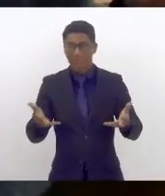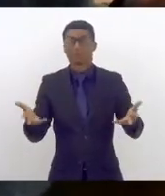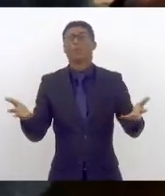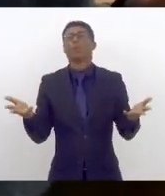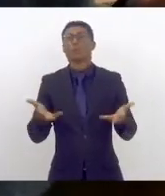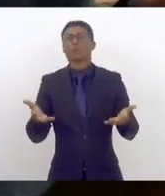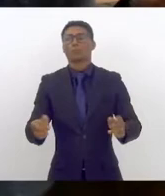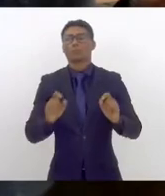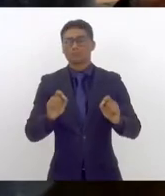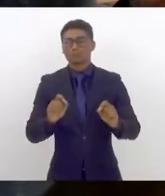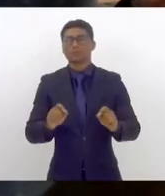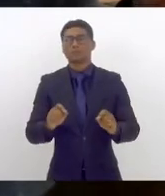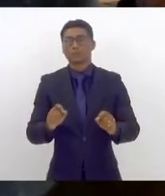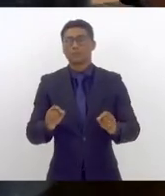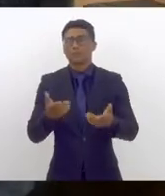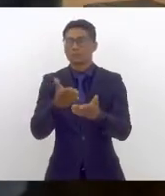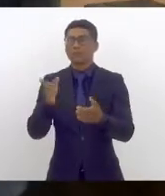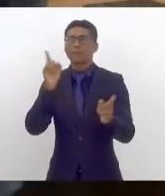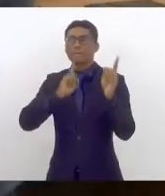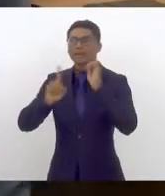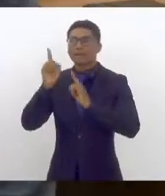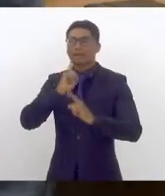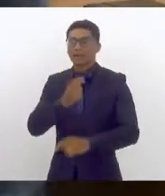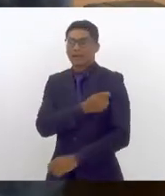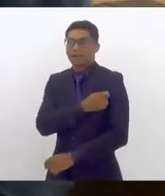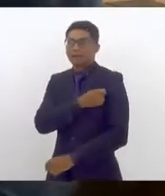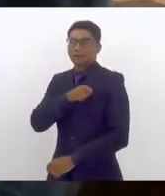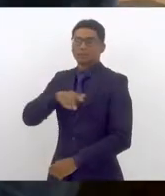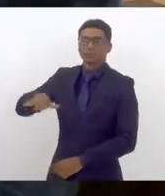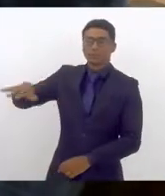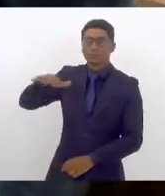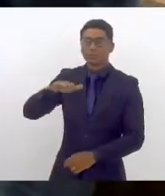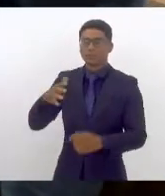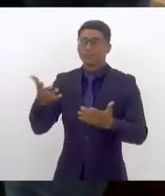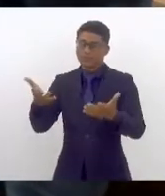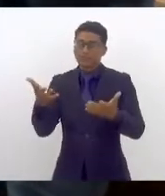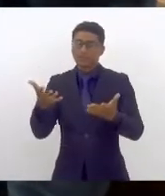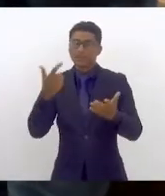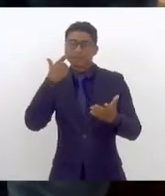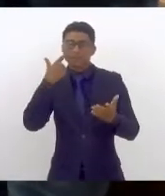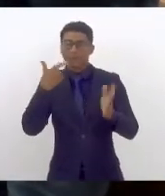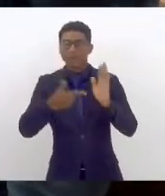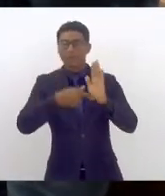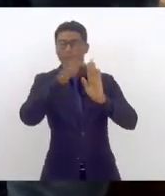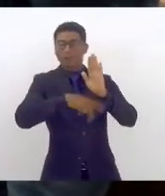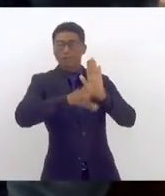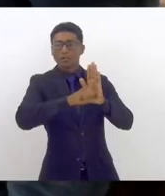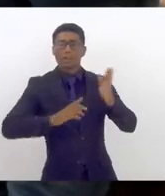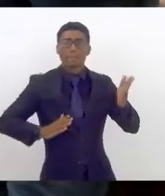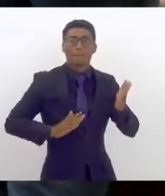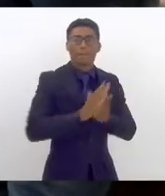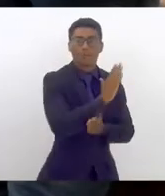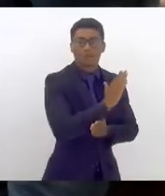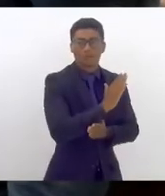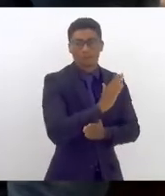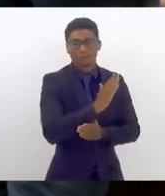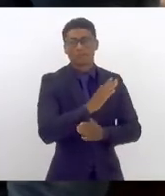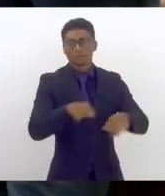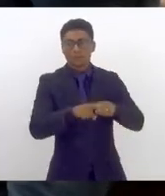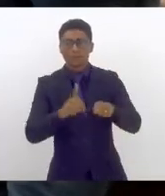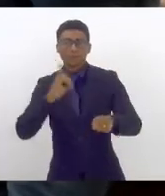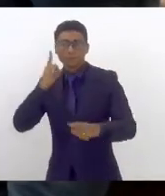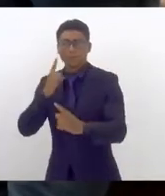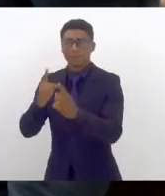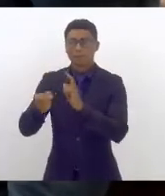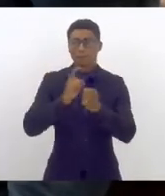aos estudantes de Maricá Os estudantes da rede de modo geral que vieram aqui para ver a aprovação do projeto para dialogar com os